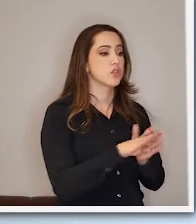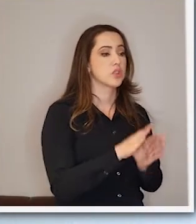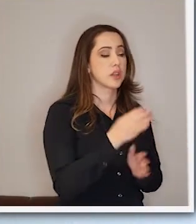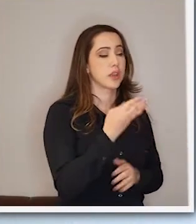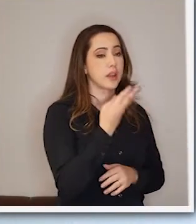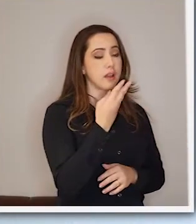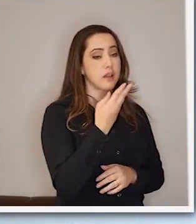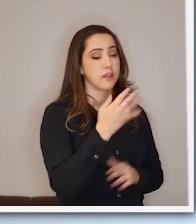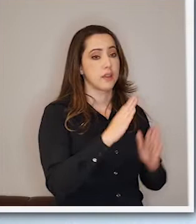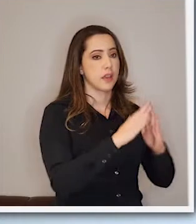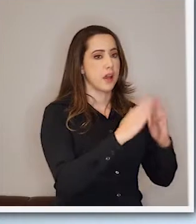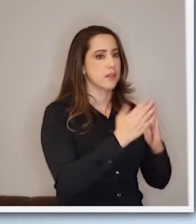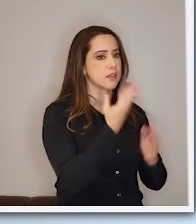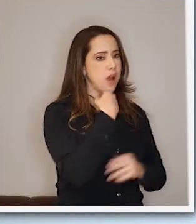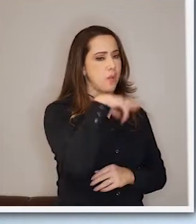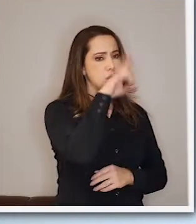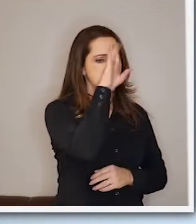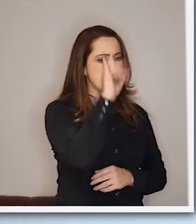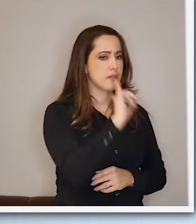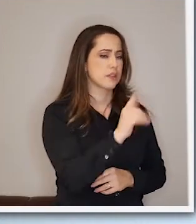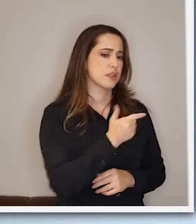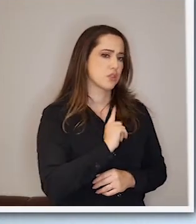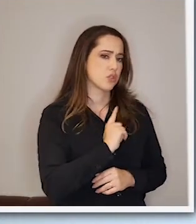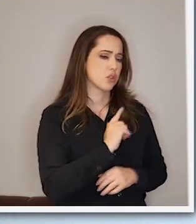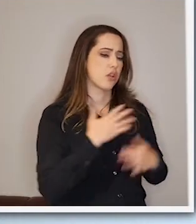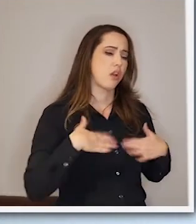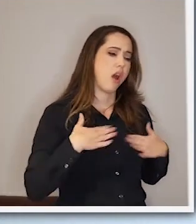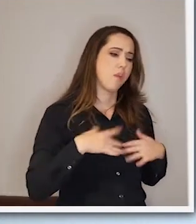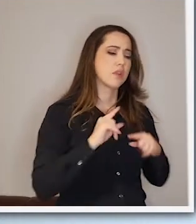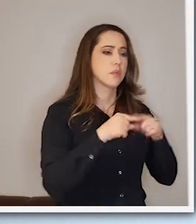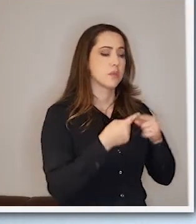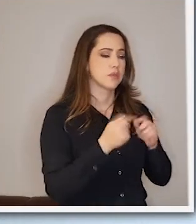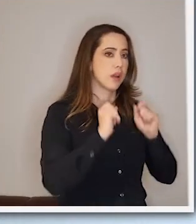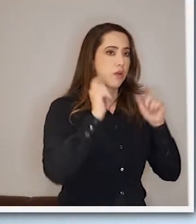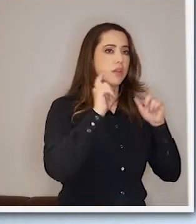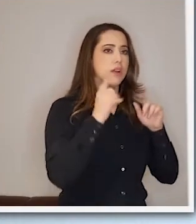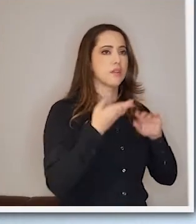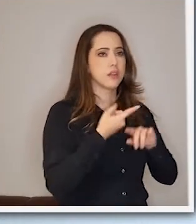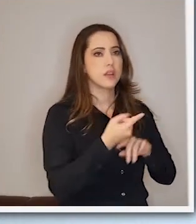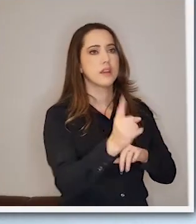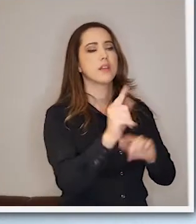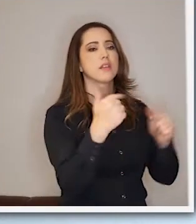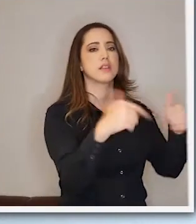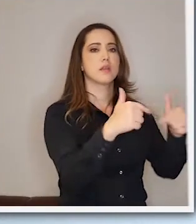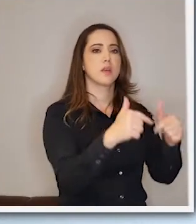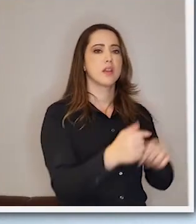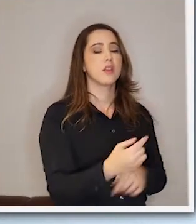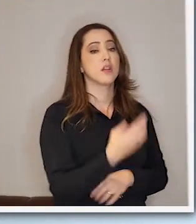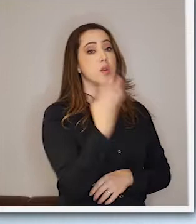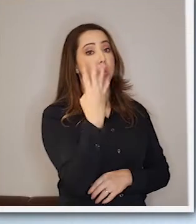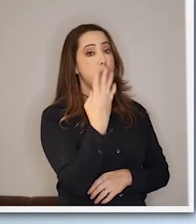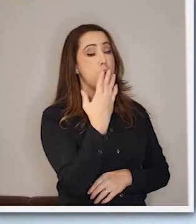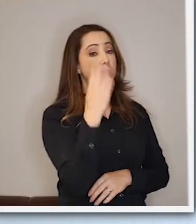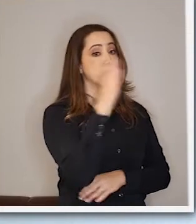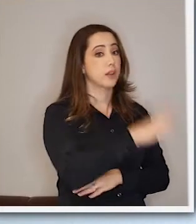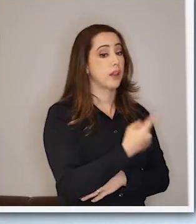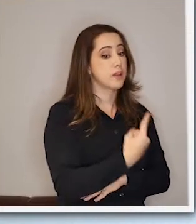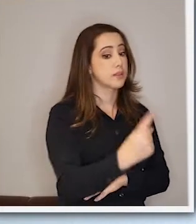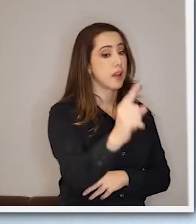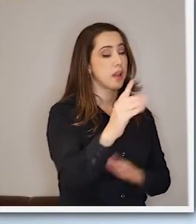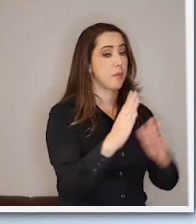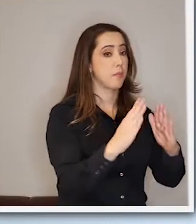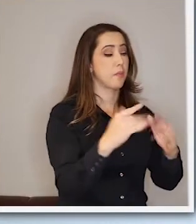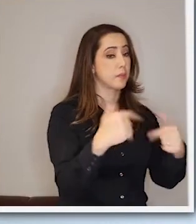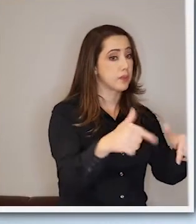rotina? Chegava em casa, ia almoçava o que tinha e descansava um pouquinho, logo em seguida acordava e já ia trabalhar, saía de casa por